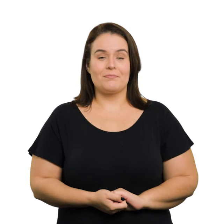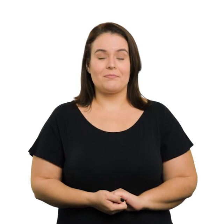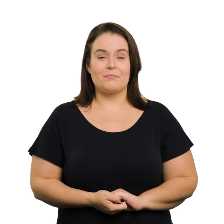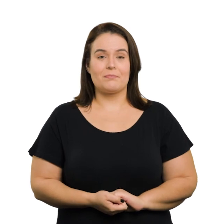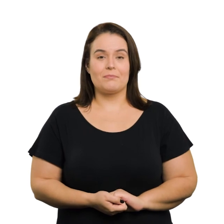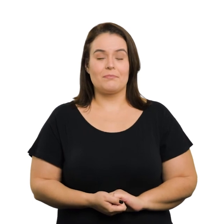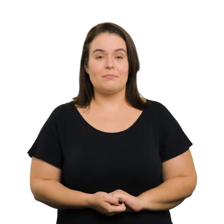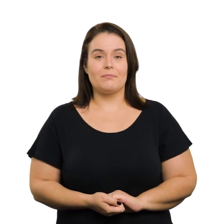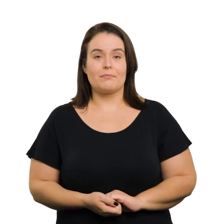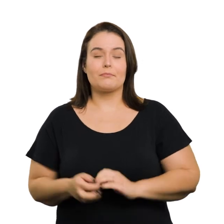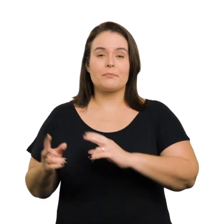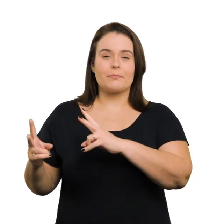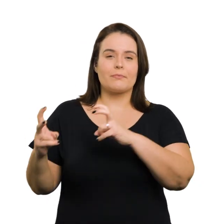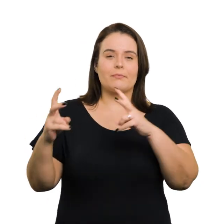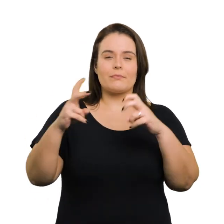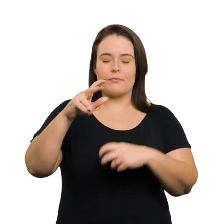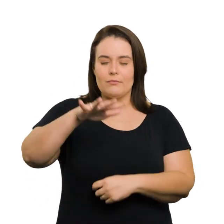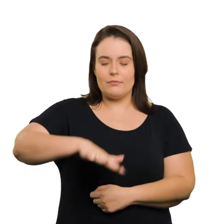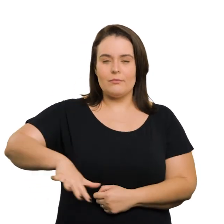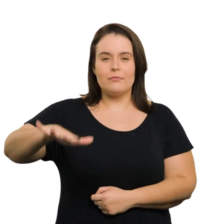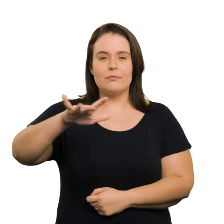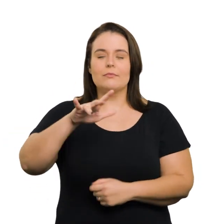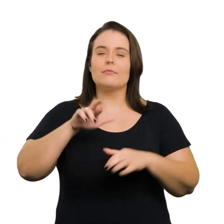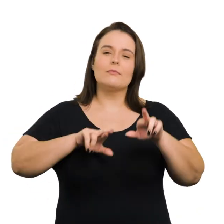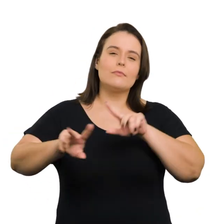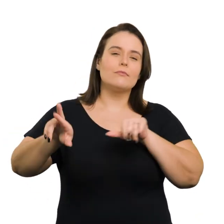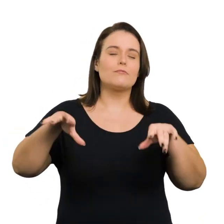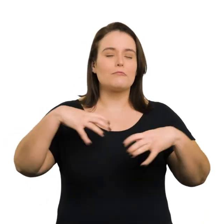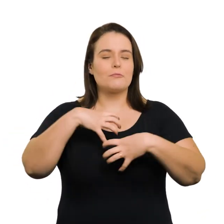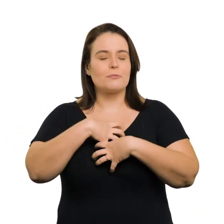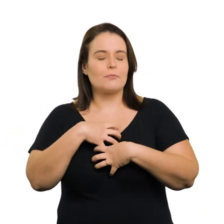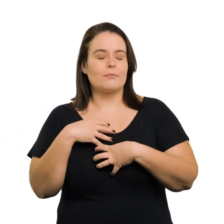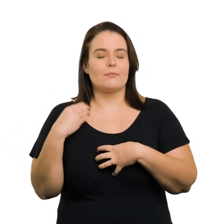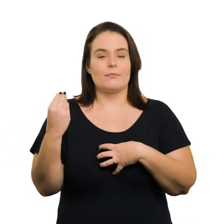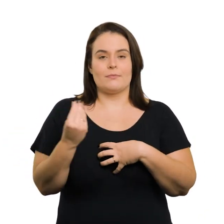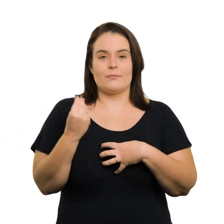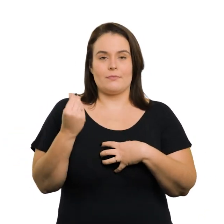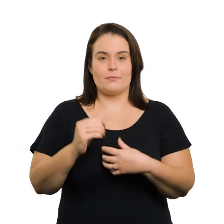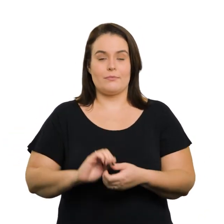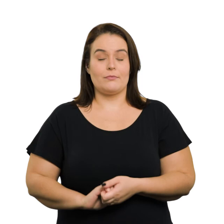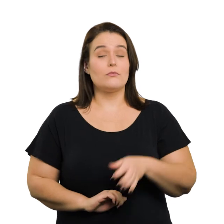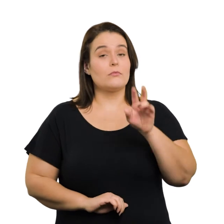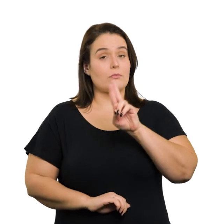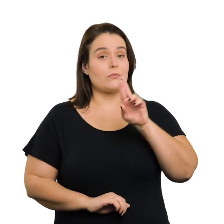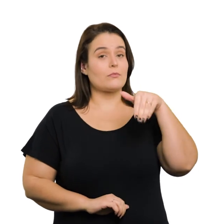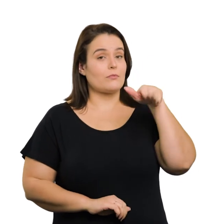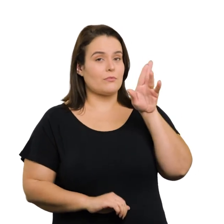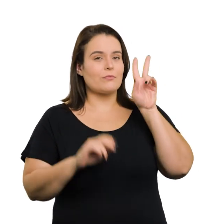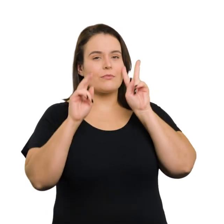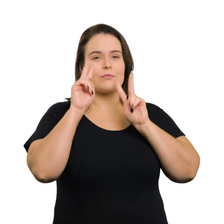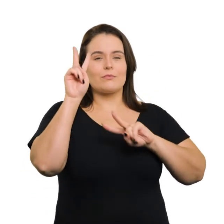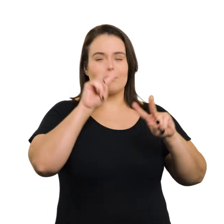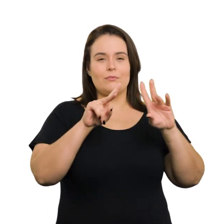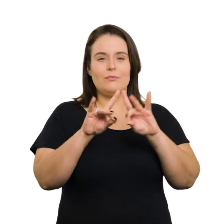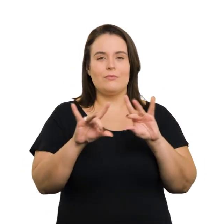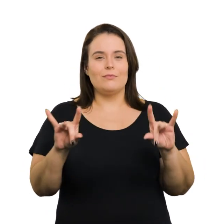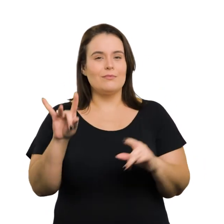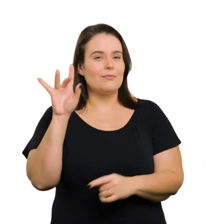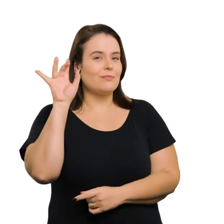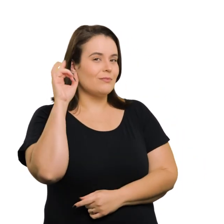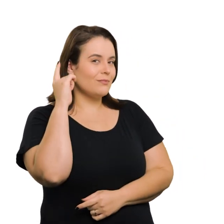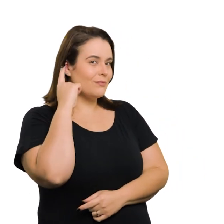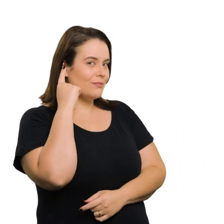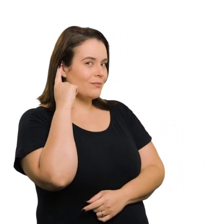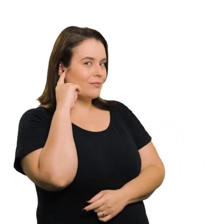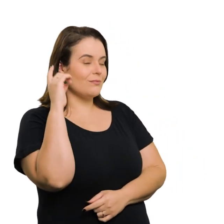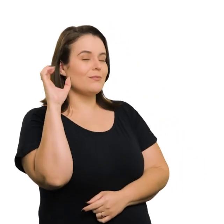Contraste. É a percepção das diferenças ambientais por meio dos sentidos. Os sentidos mais usuais,